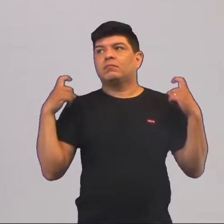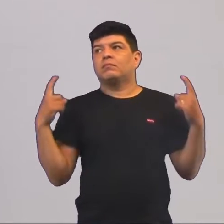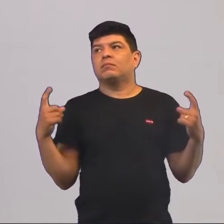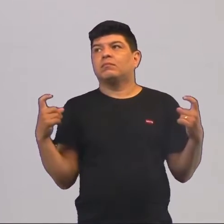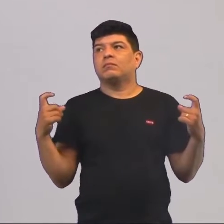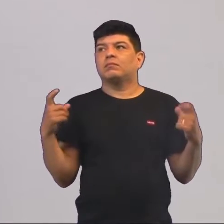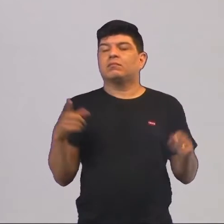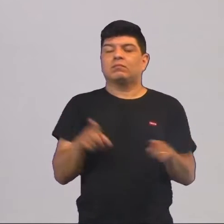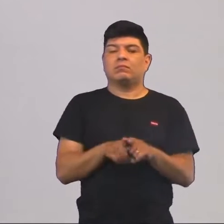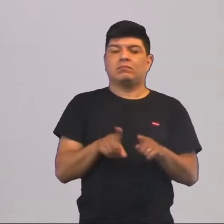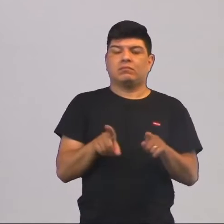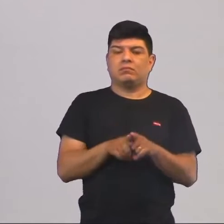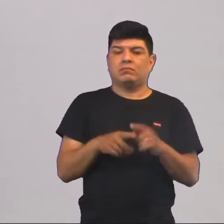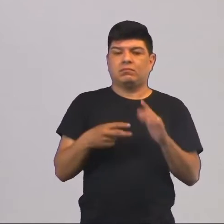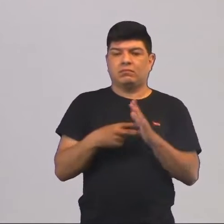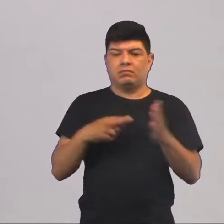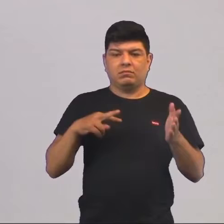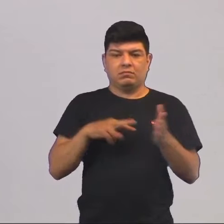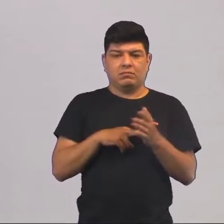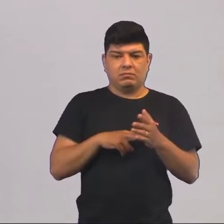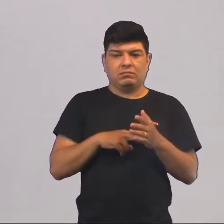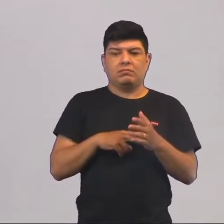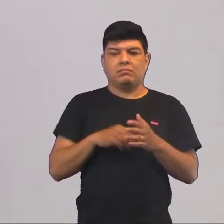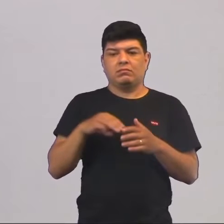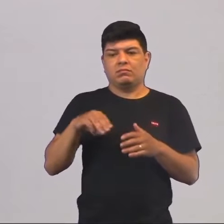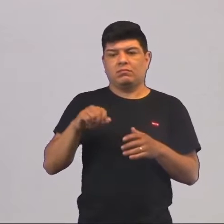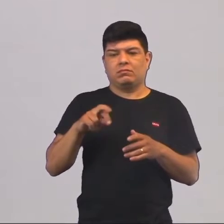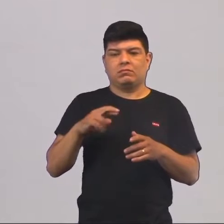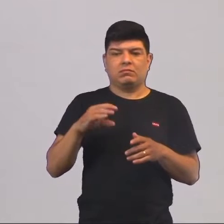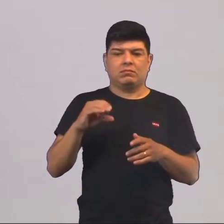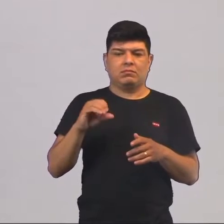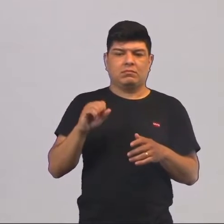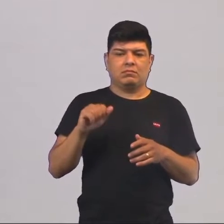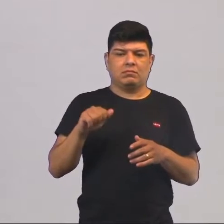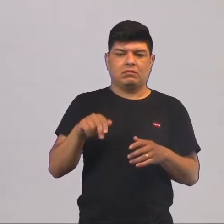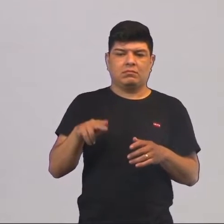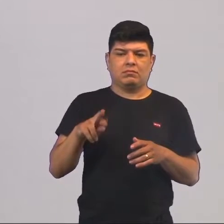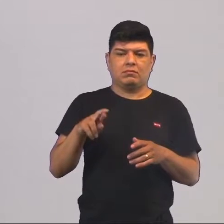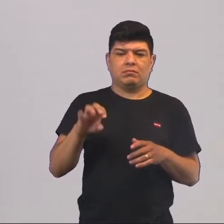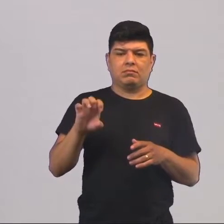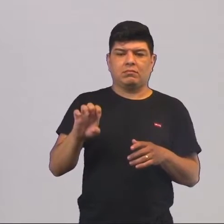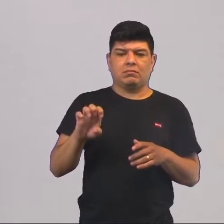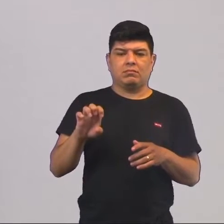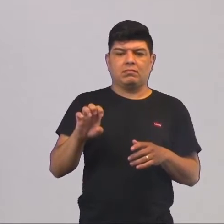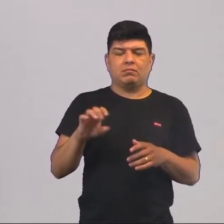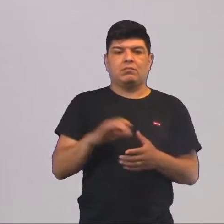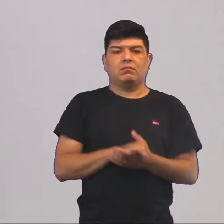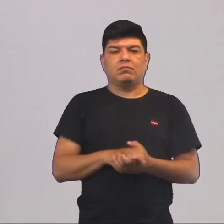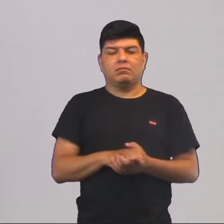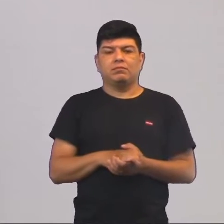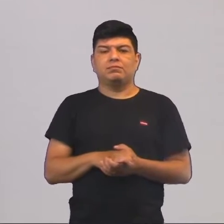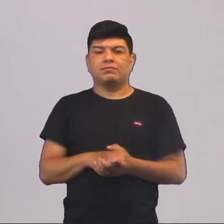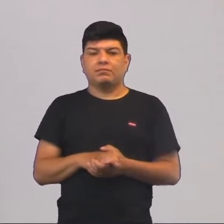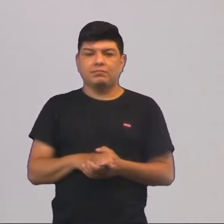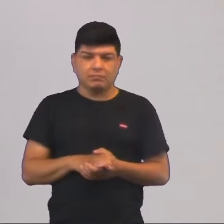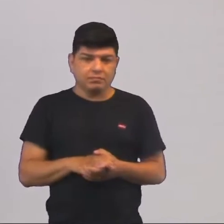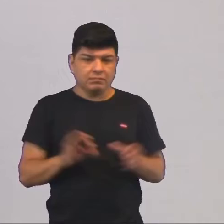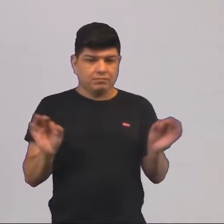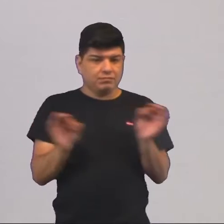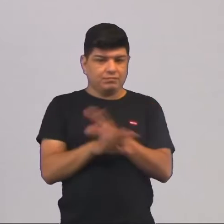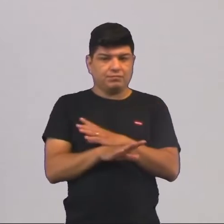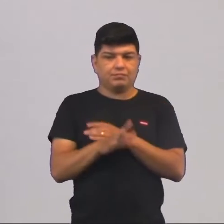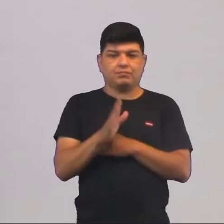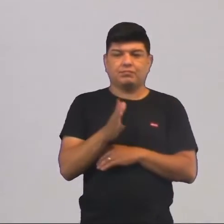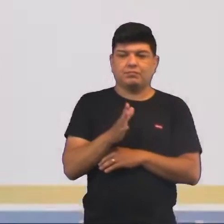na construção do sentido, de Marcos André Repetto. Beleza, galera?